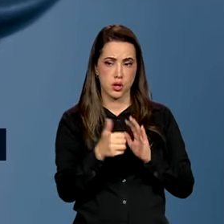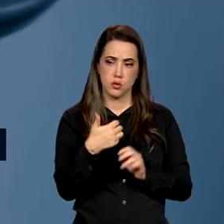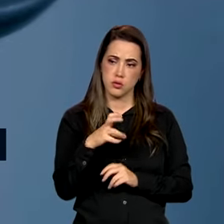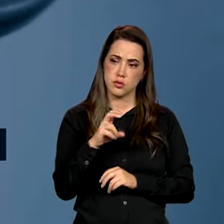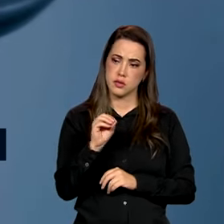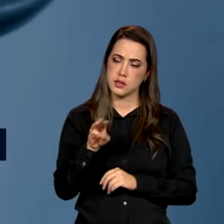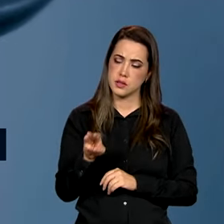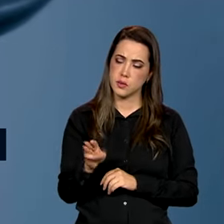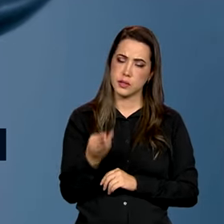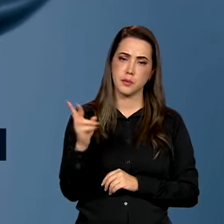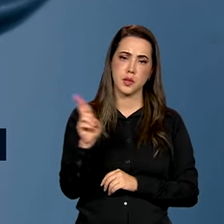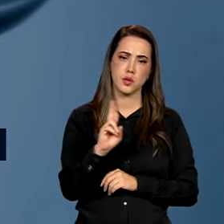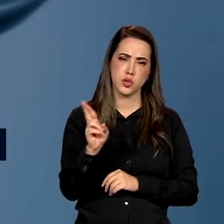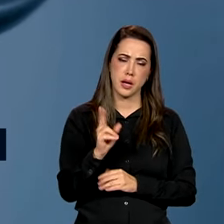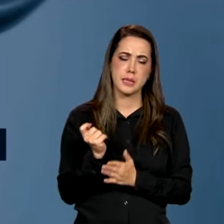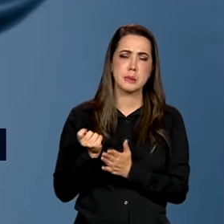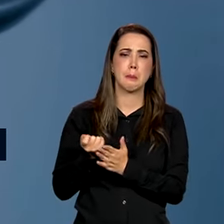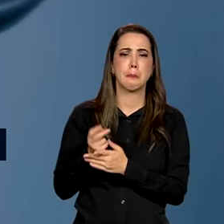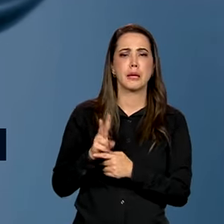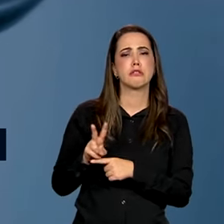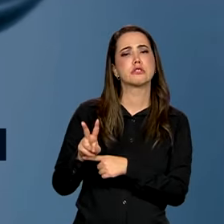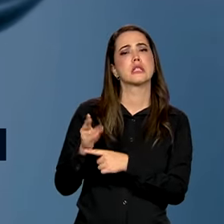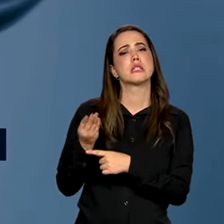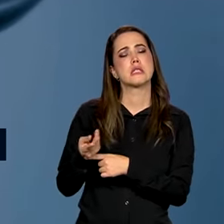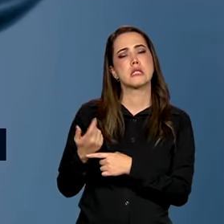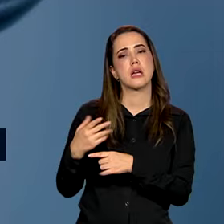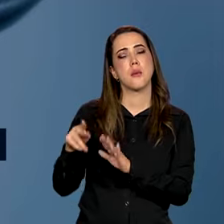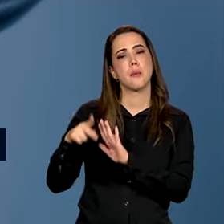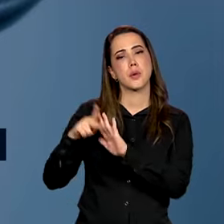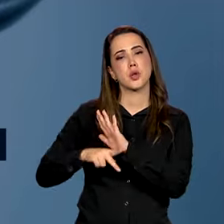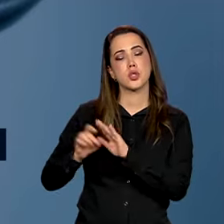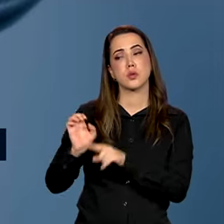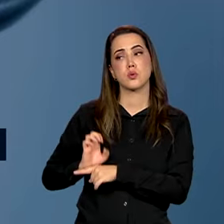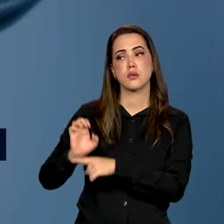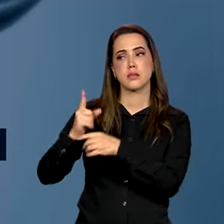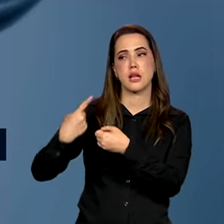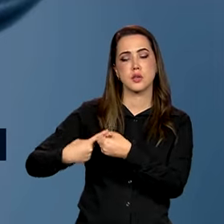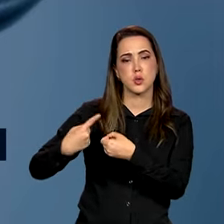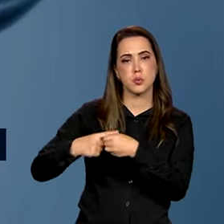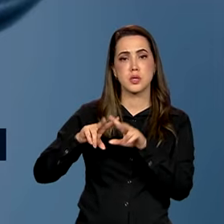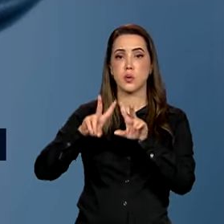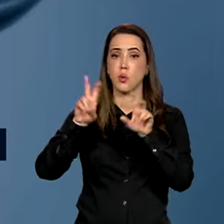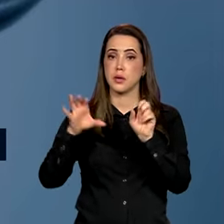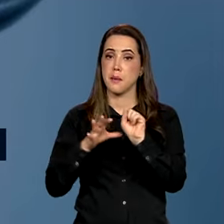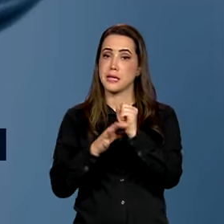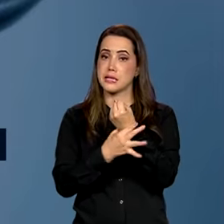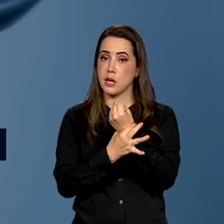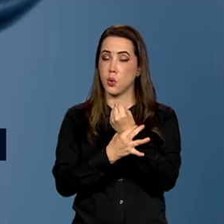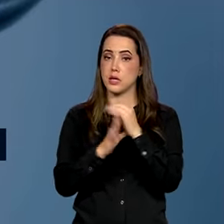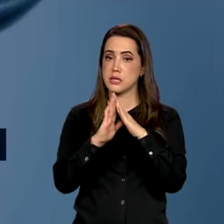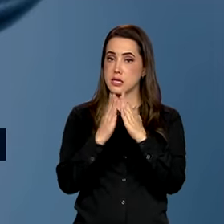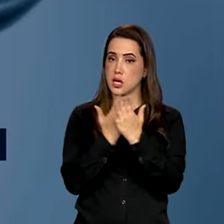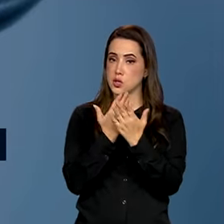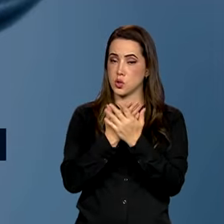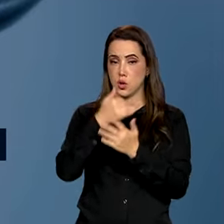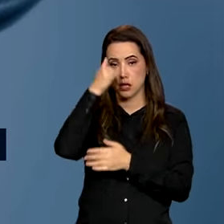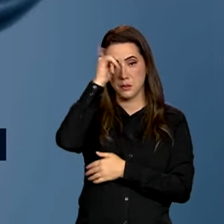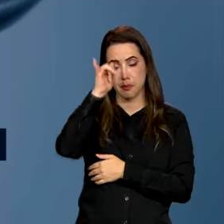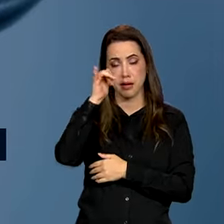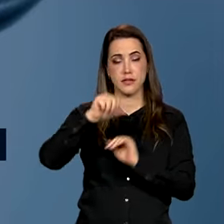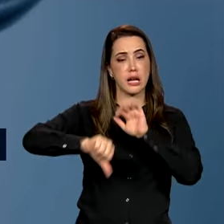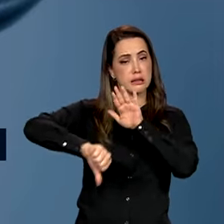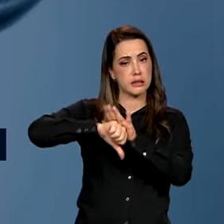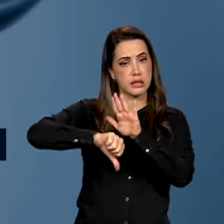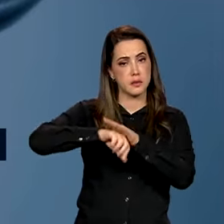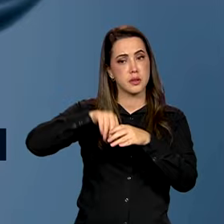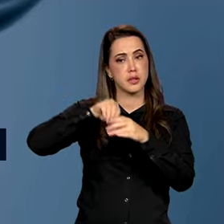milhões de reais para financiar projetos estaduais e municipais relacionados à prevenção de crimes e violência no